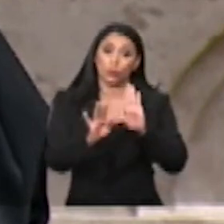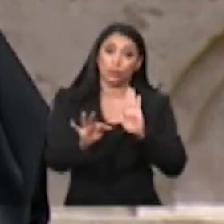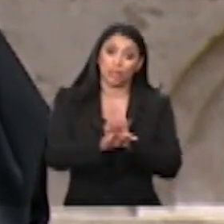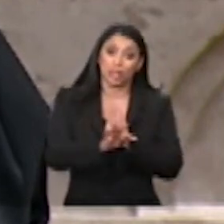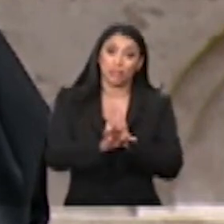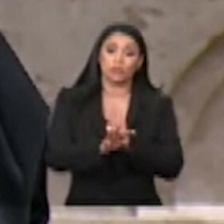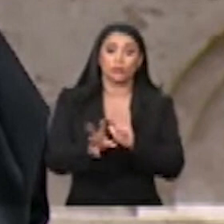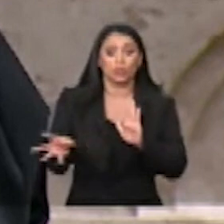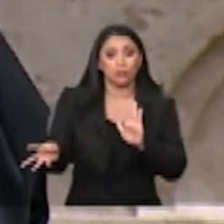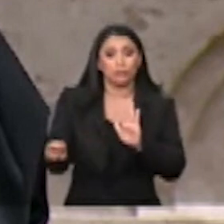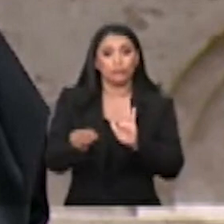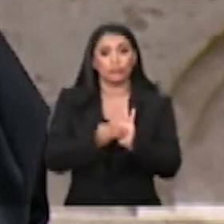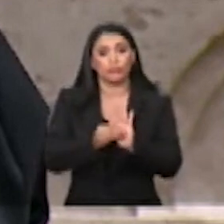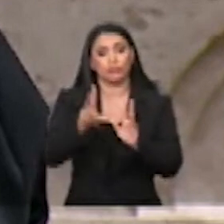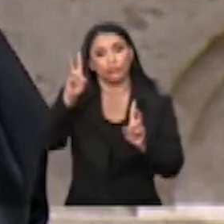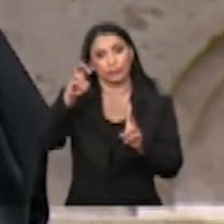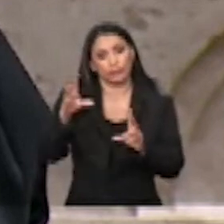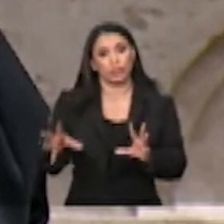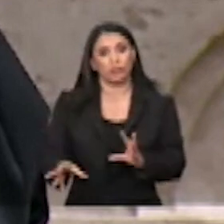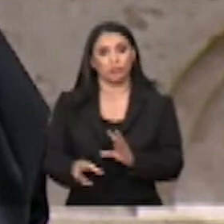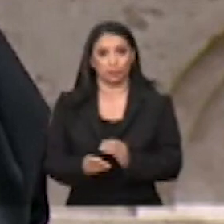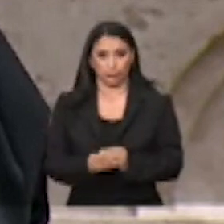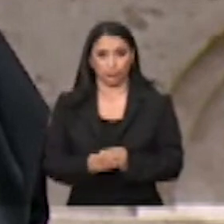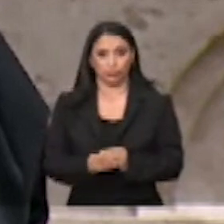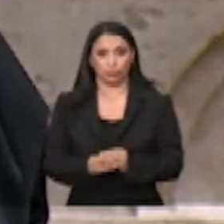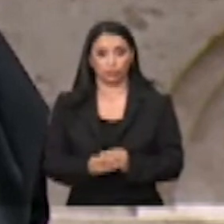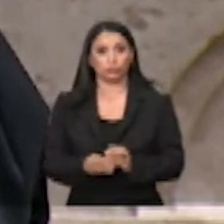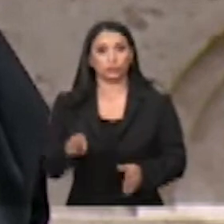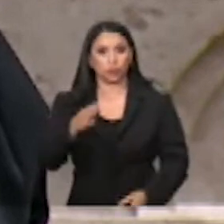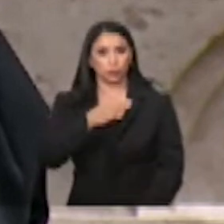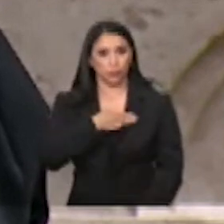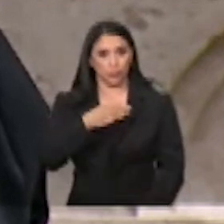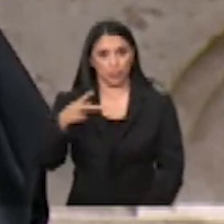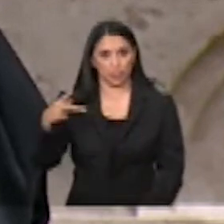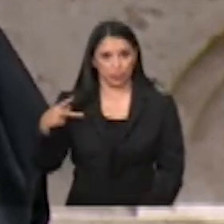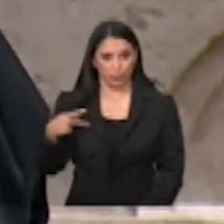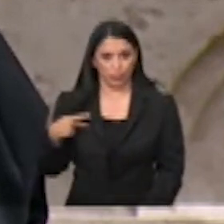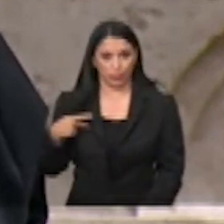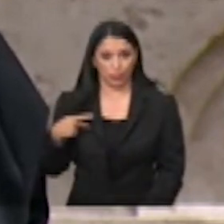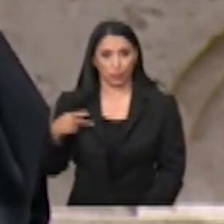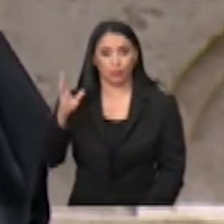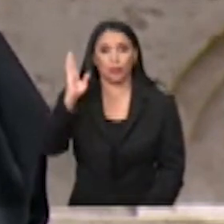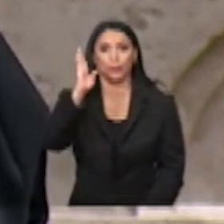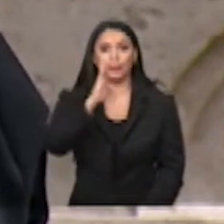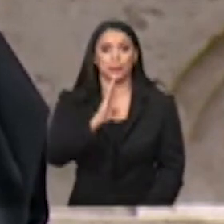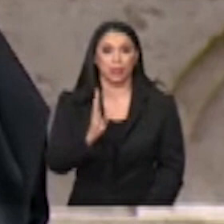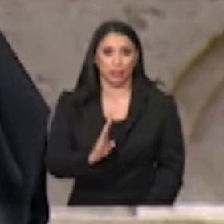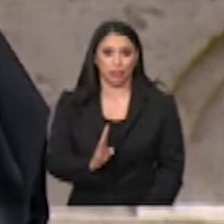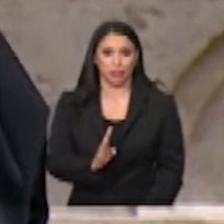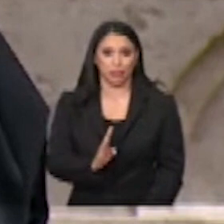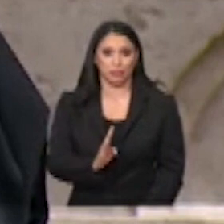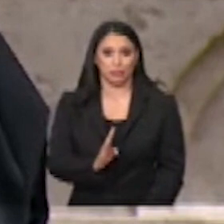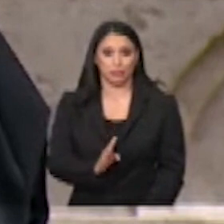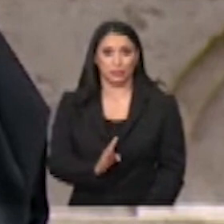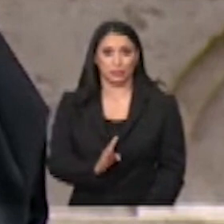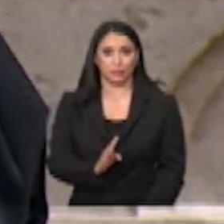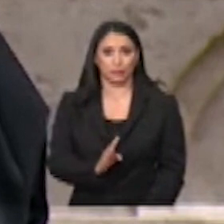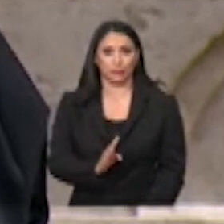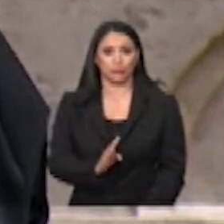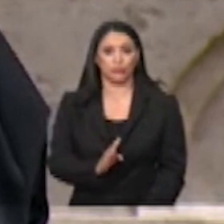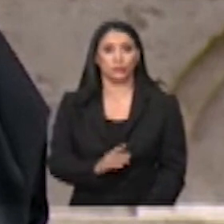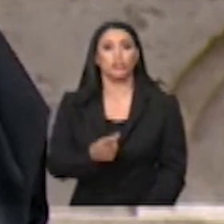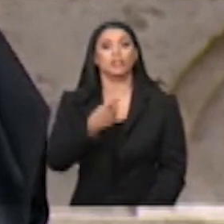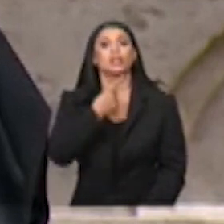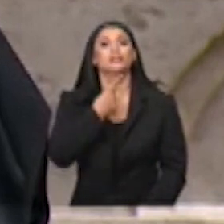sua implementação. Fecho aspas. O Ministério Público brasileiro faz